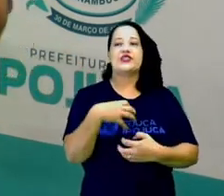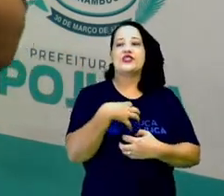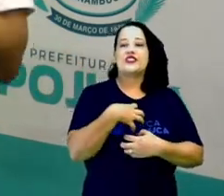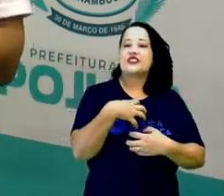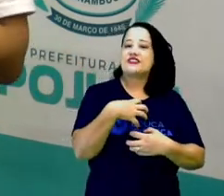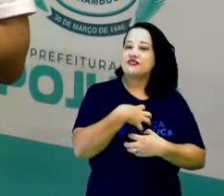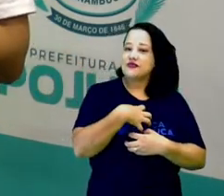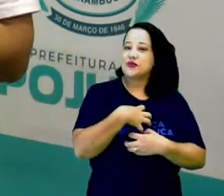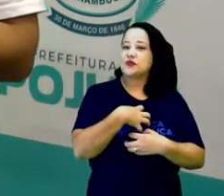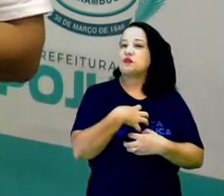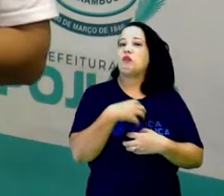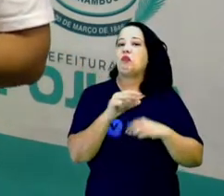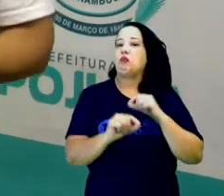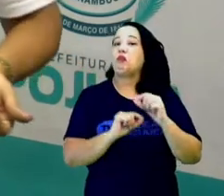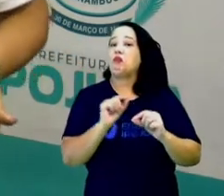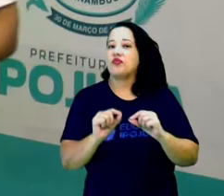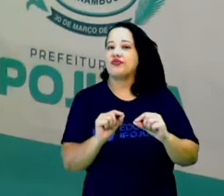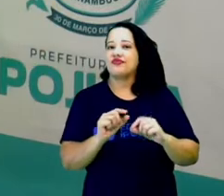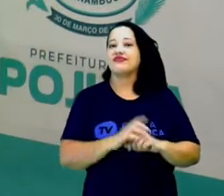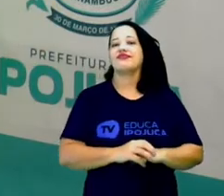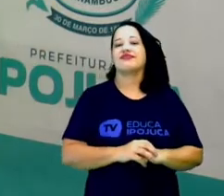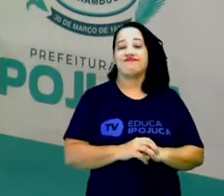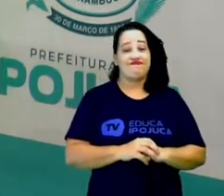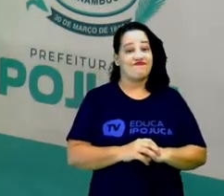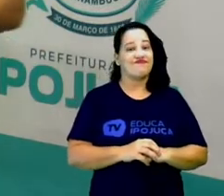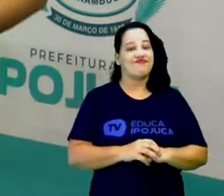que ela lhe traz nesse momento?